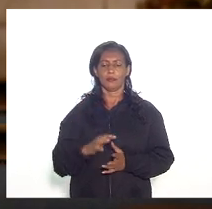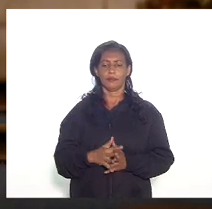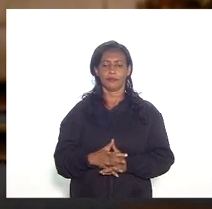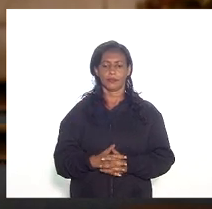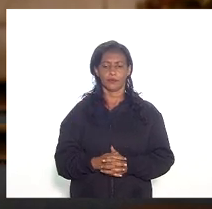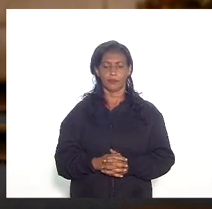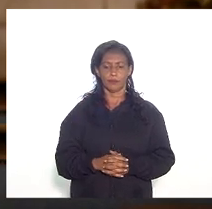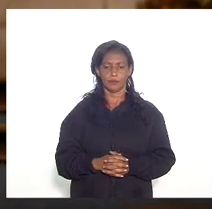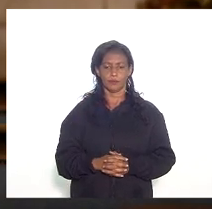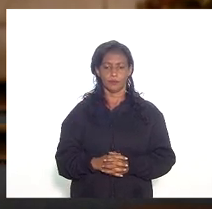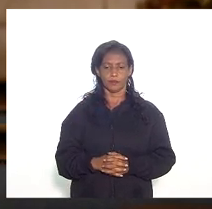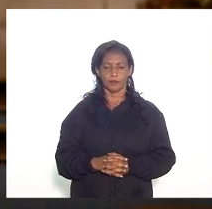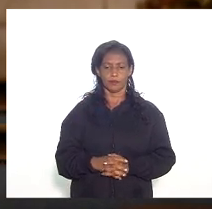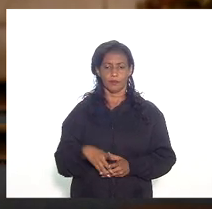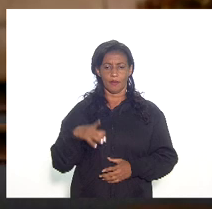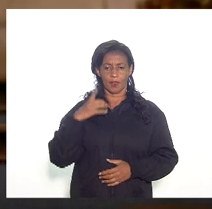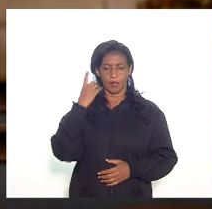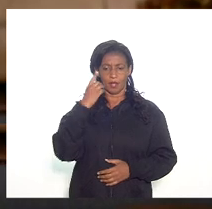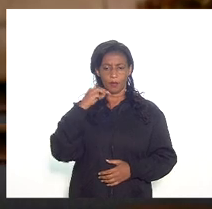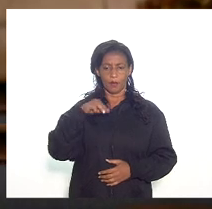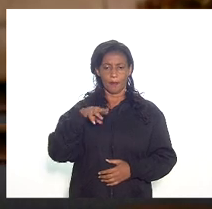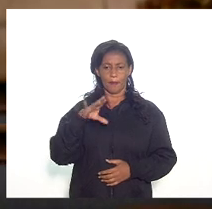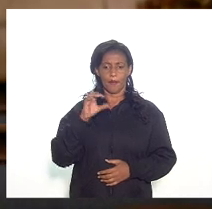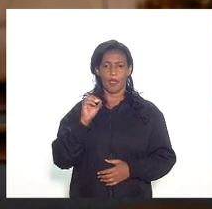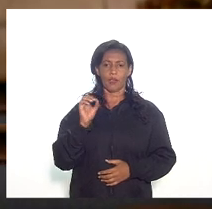deputado Marcos Vinícius